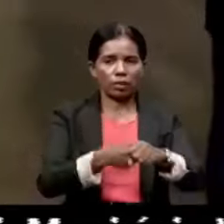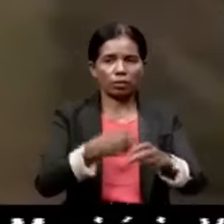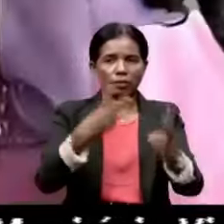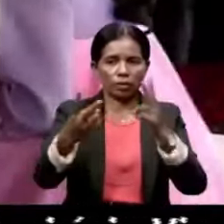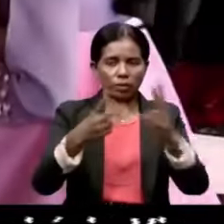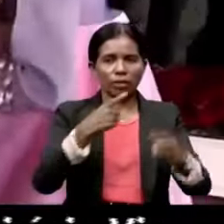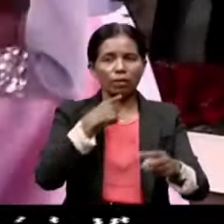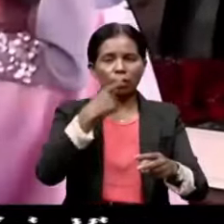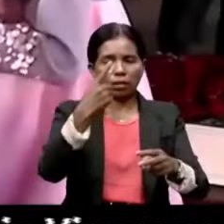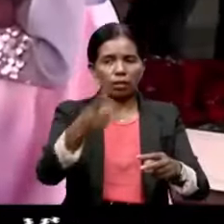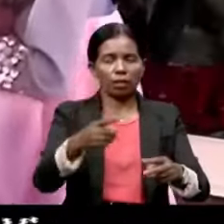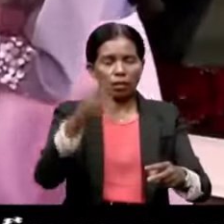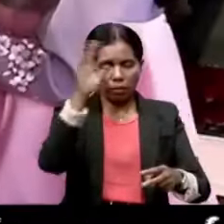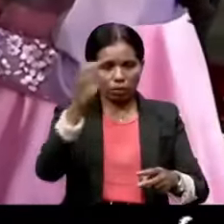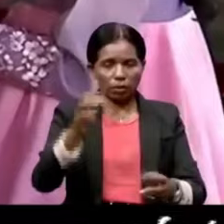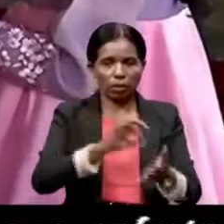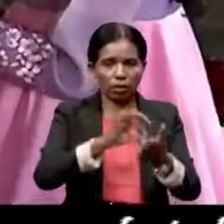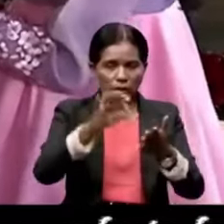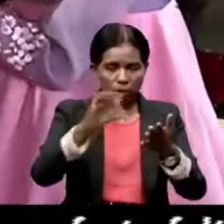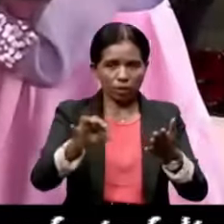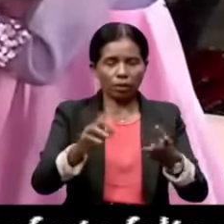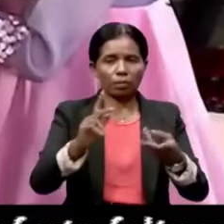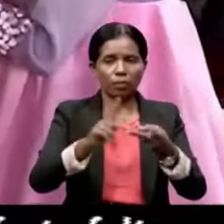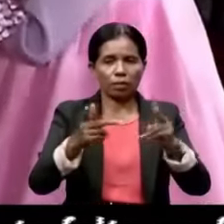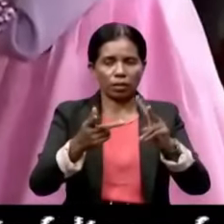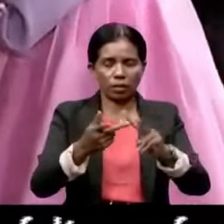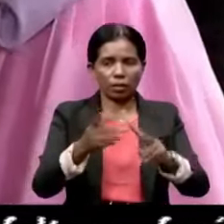hodi dehan Moscow buka atu asina tratado parceria